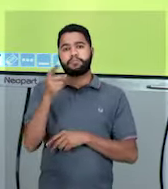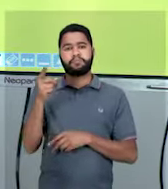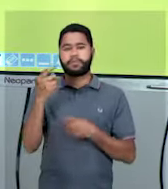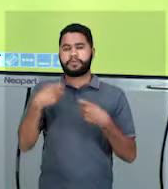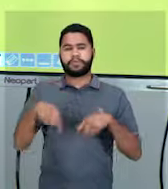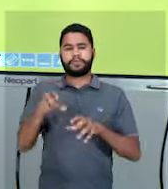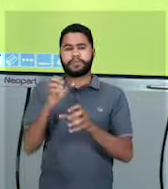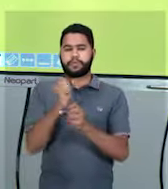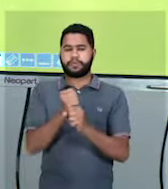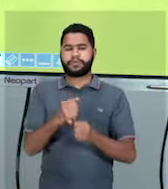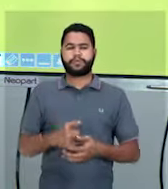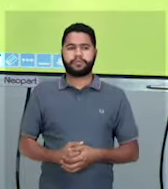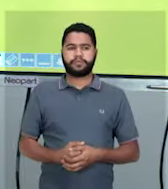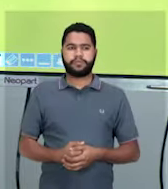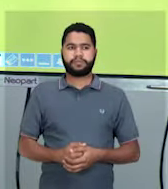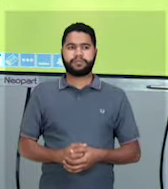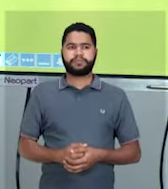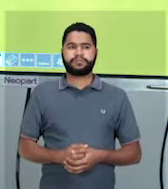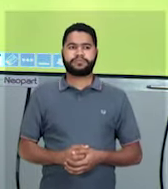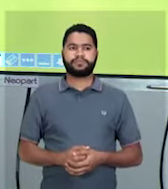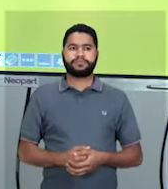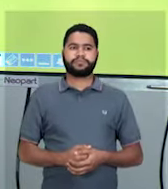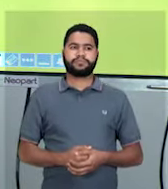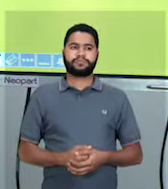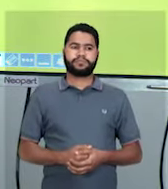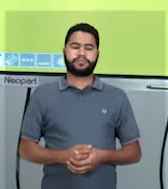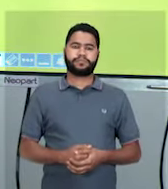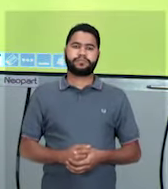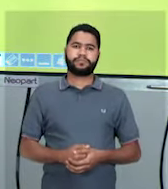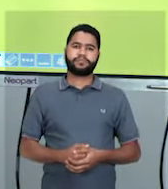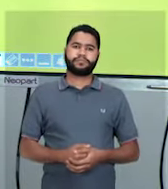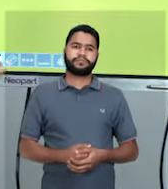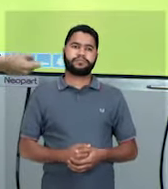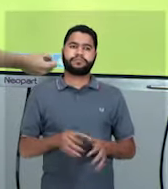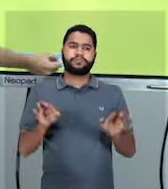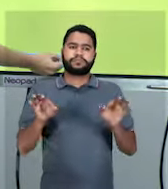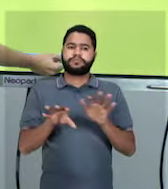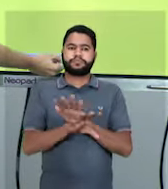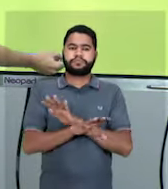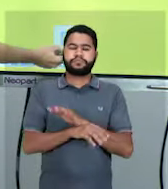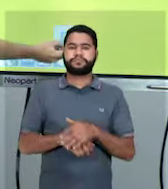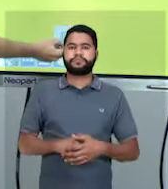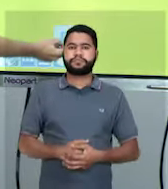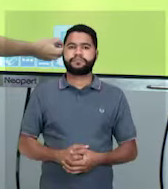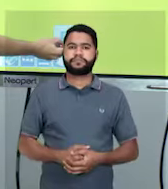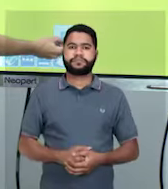cálculo. Uma volta 2π, 2 voltas 4π, pronto.